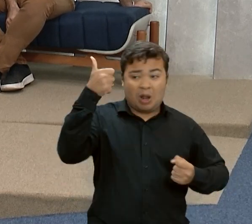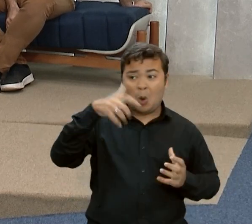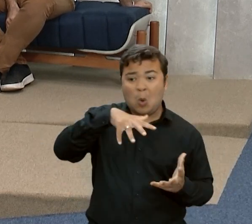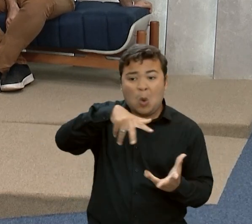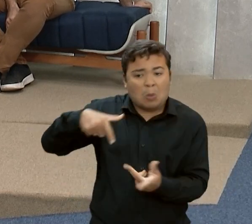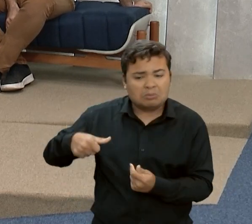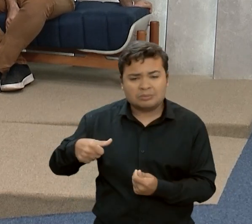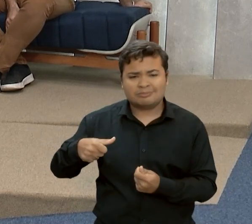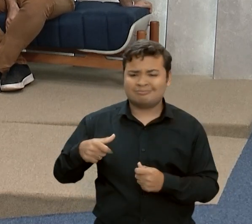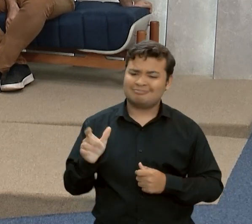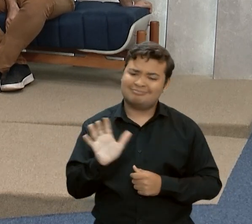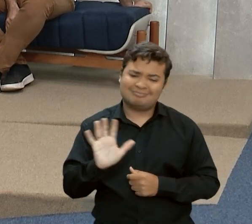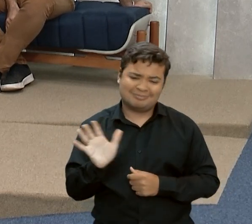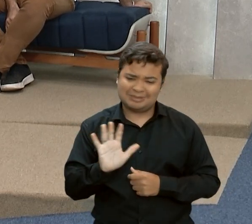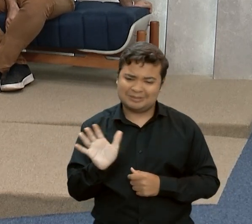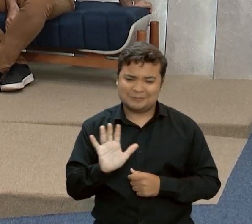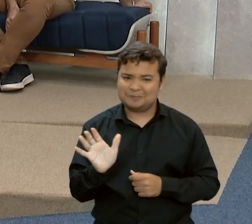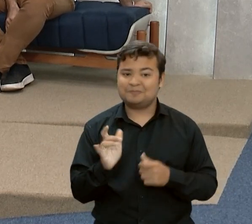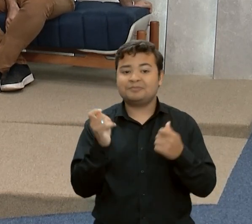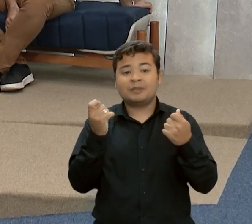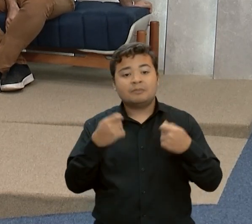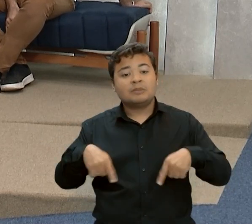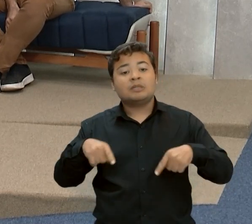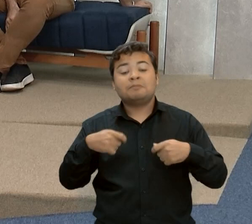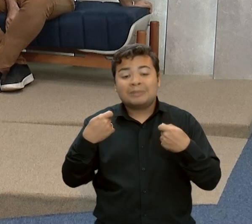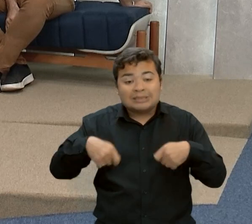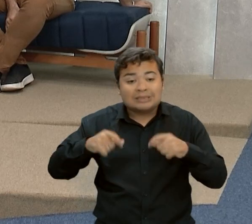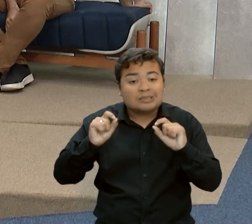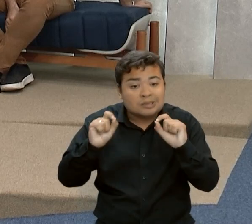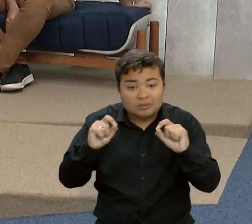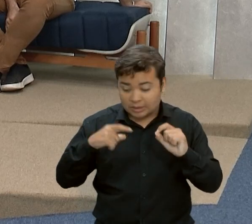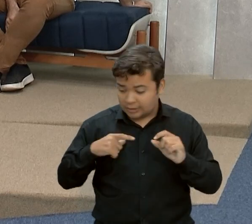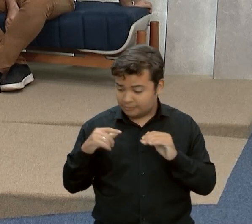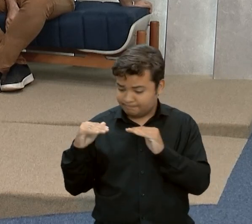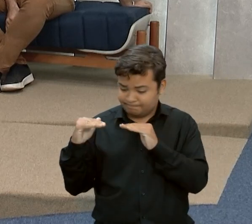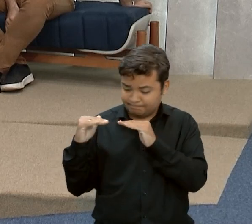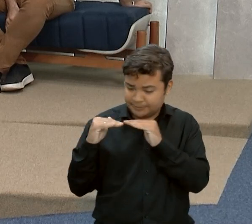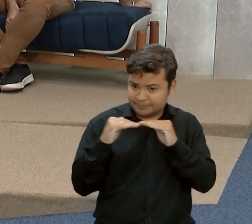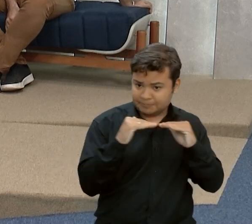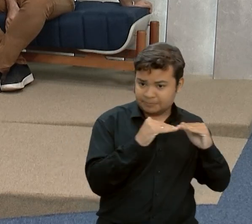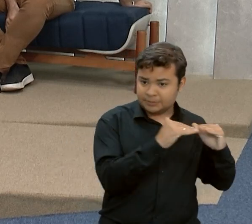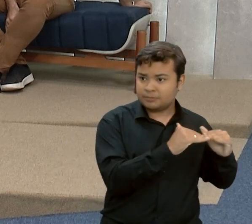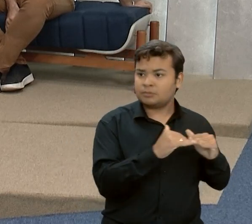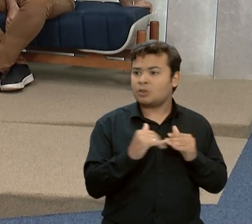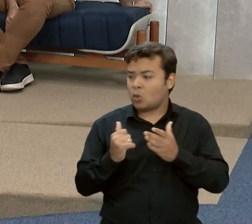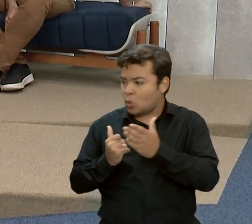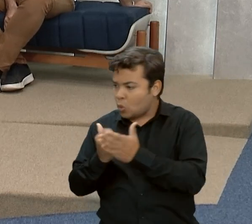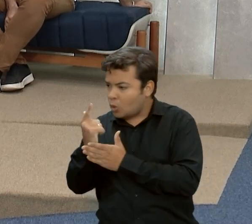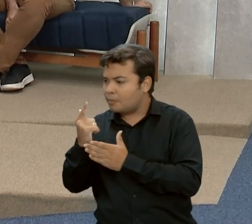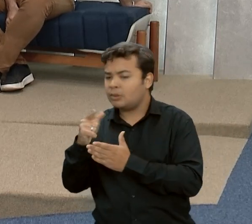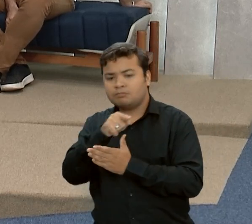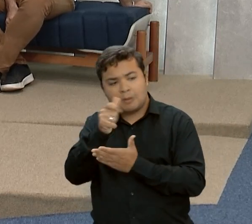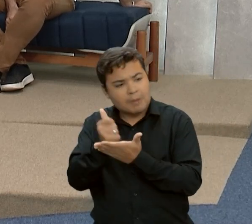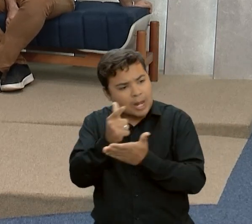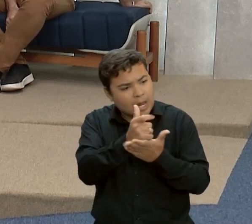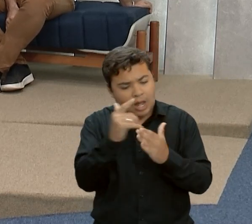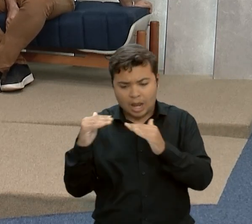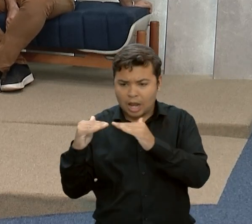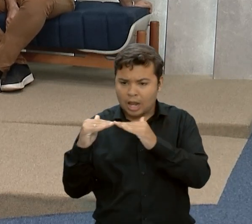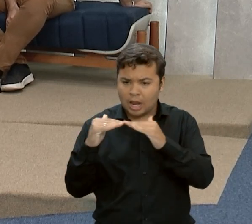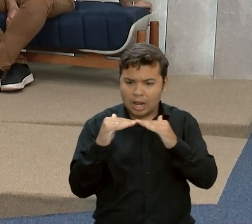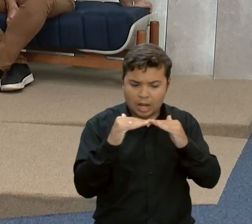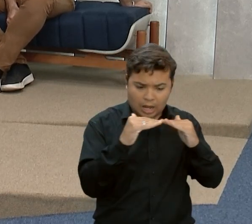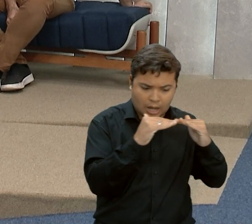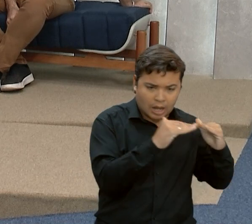ter, né, por assim dizer, né, toda uma cadeia toda isso, balanceada. Coerente. Na mesma categoria, tudo coerente. Você obter